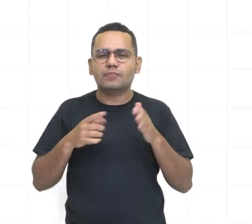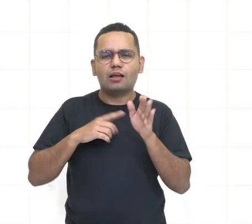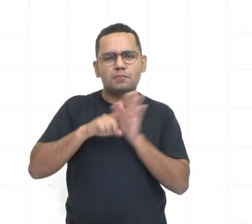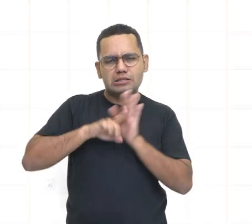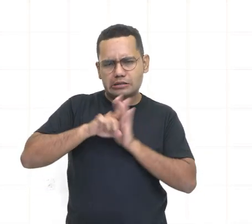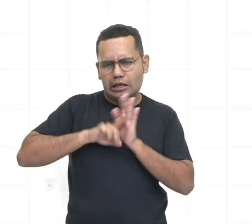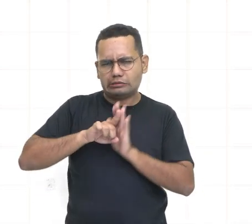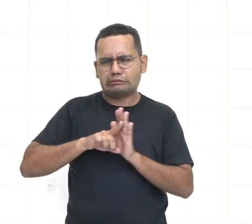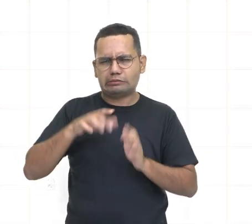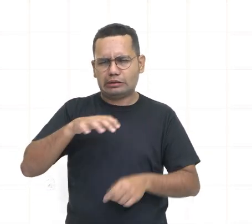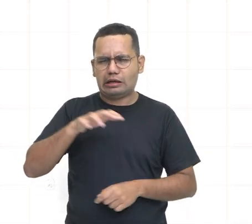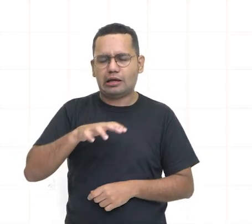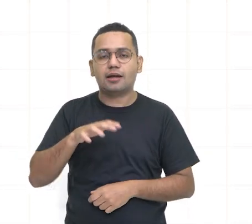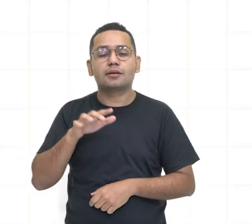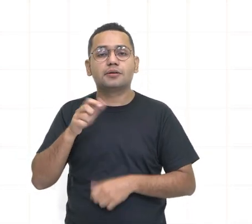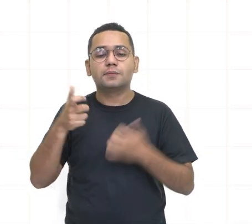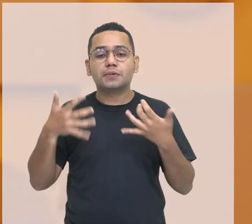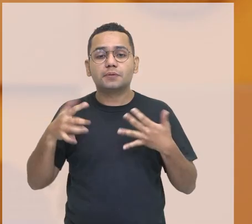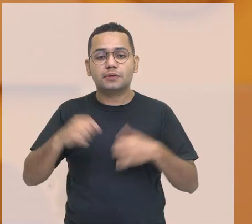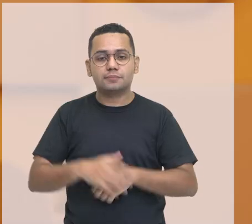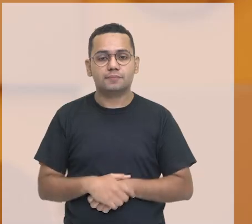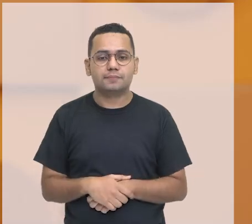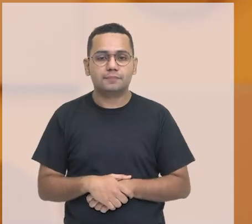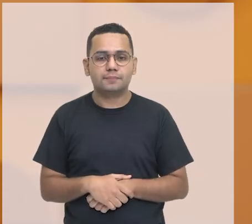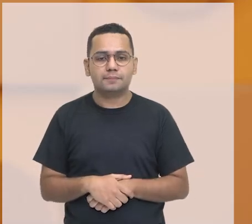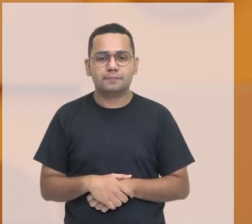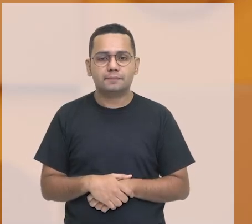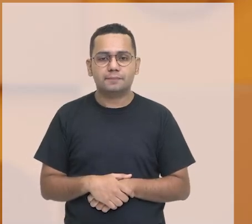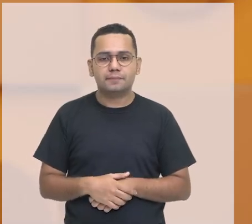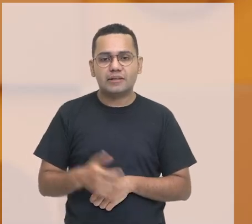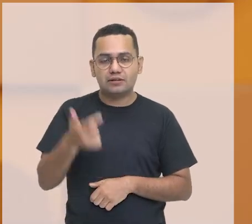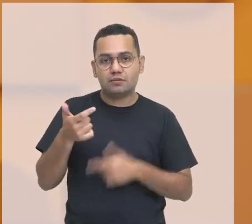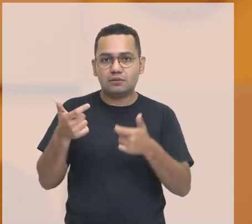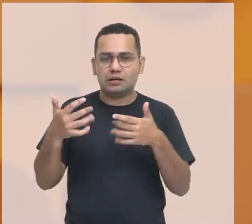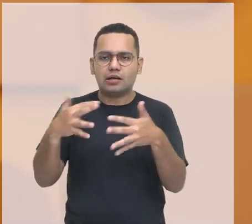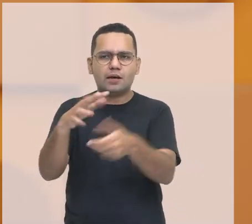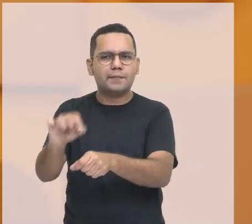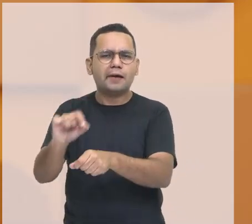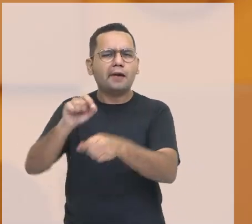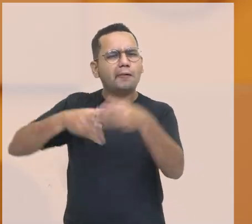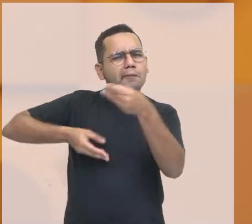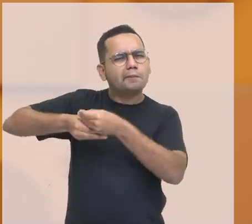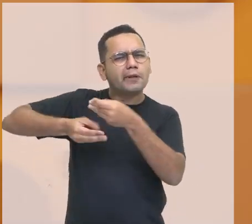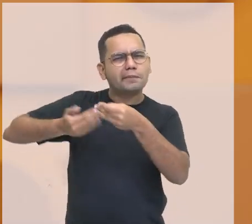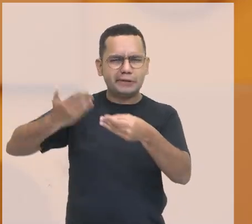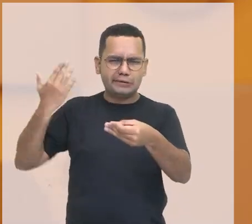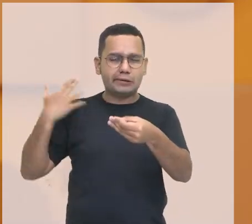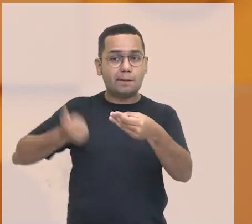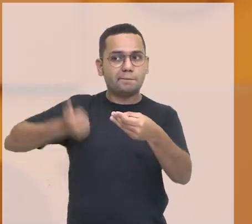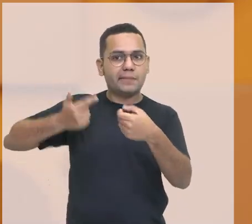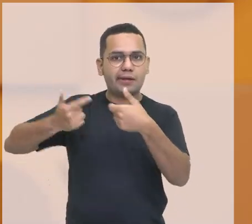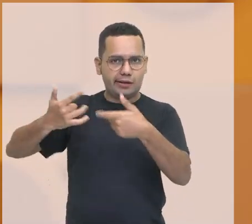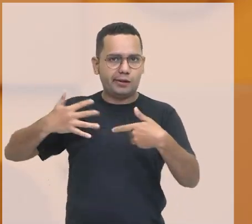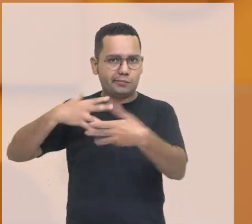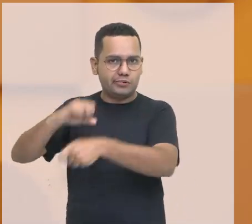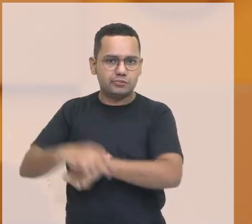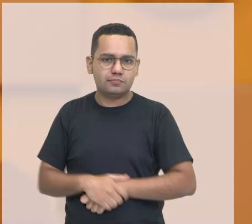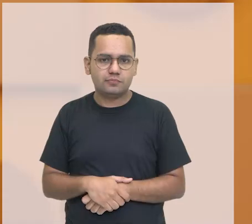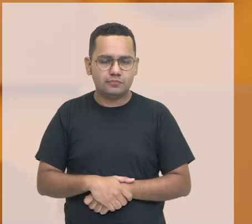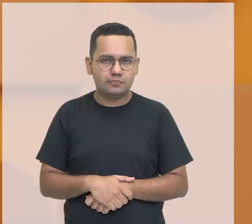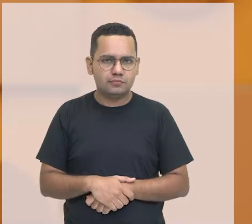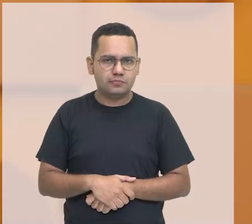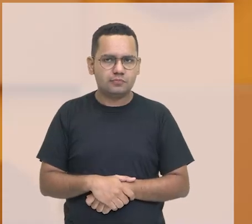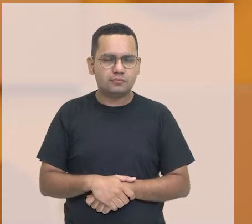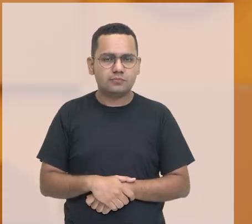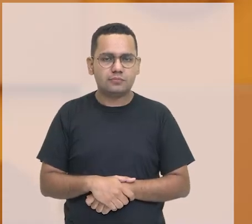a Segunda Guerra Mundial ela é, digamos que, um segundo capítulo da Primeira Guerra Mundial. Mas não é tão simples